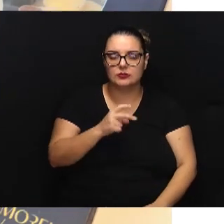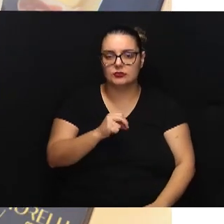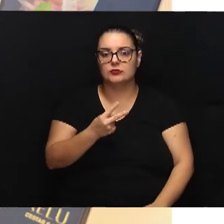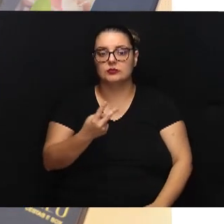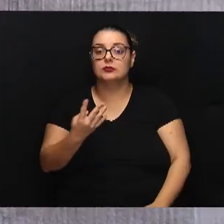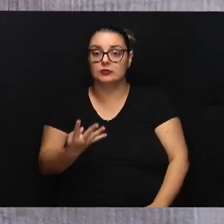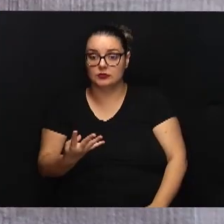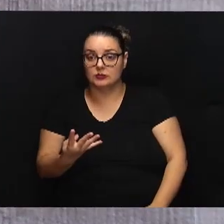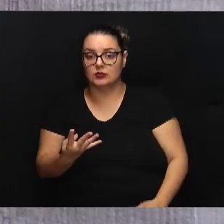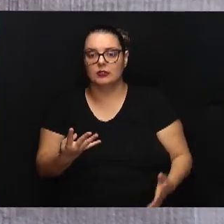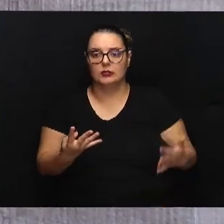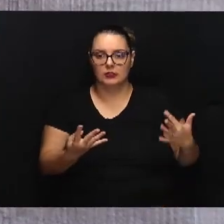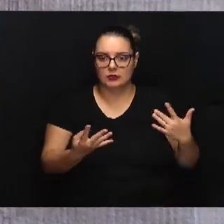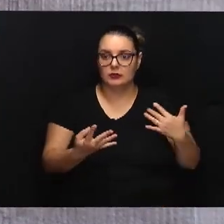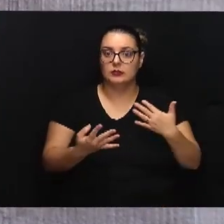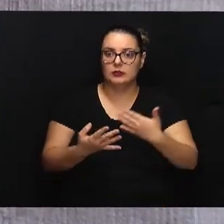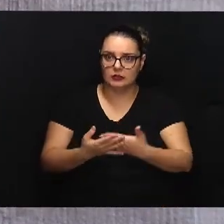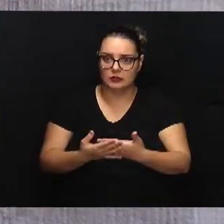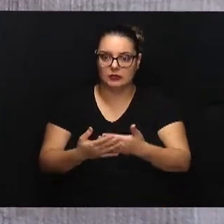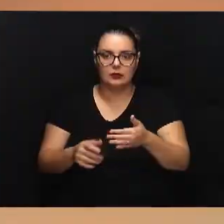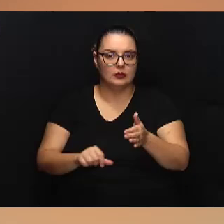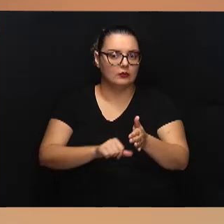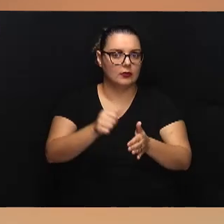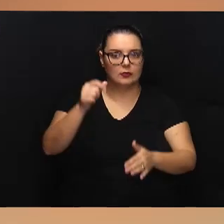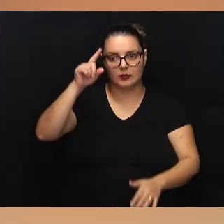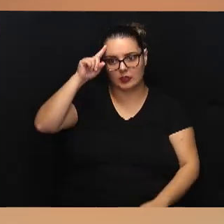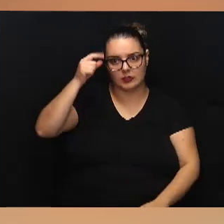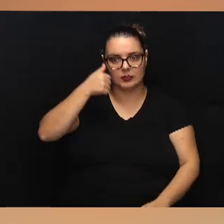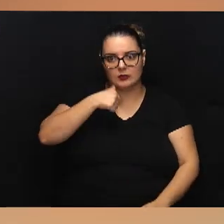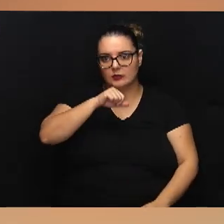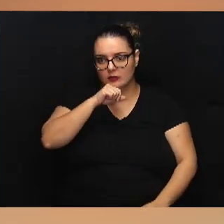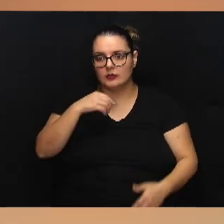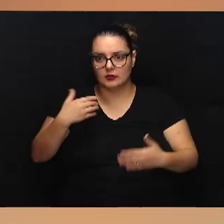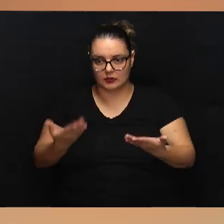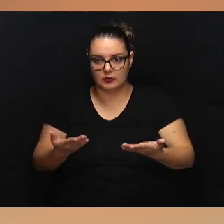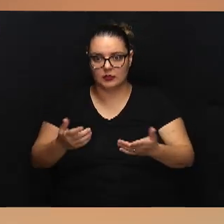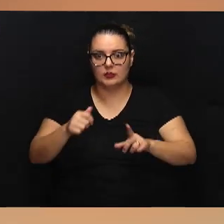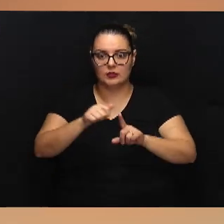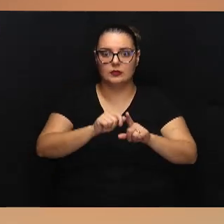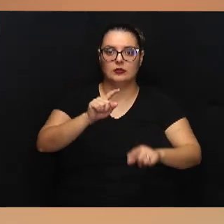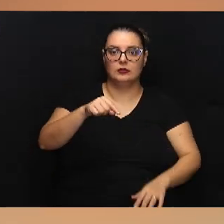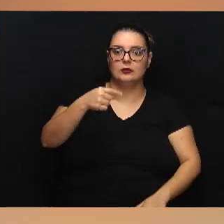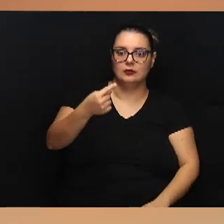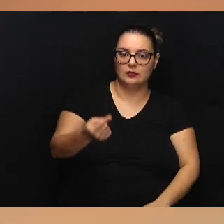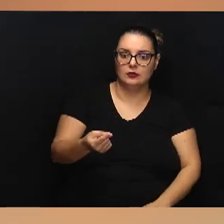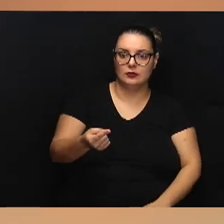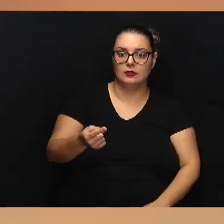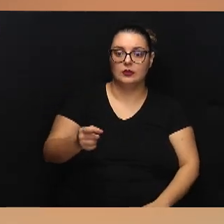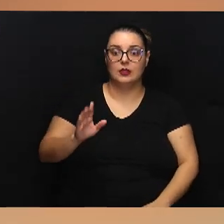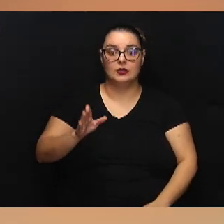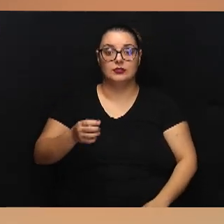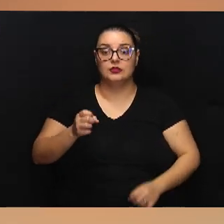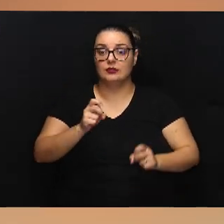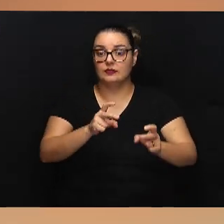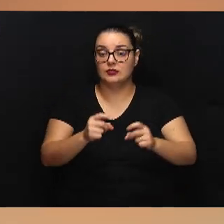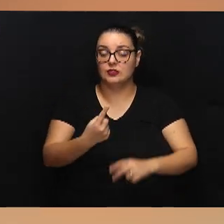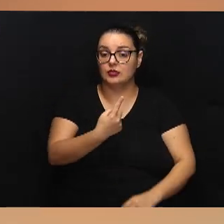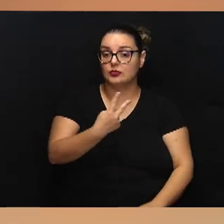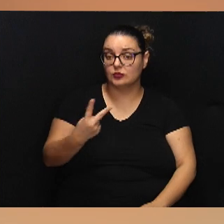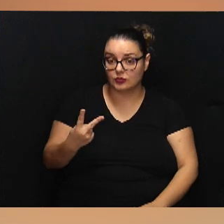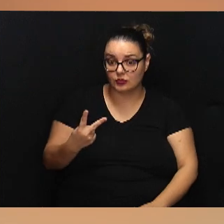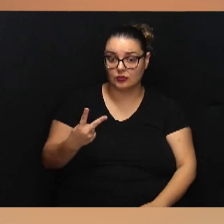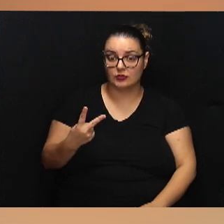né? O meu primeiro Dia das Mães, né, que foi no mês seguinte, eu já vendi 12 cestas no meu primeiro Dia das